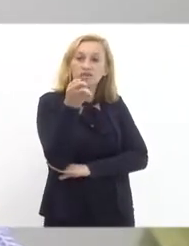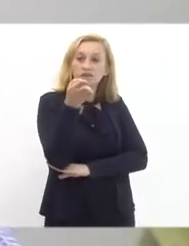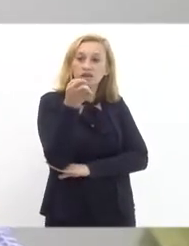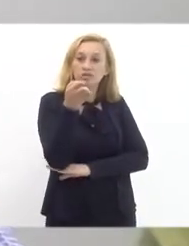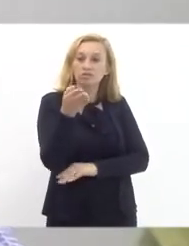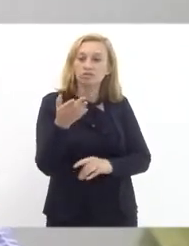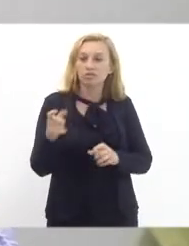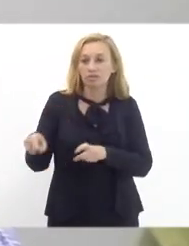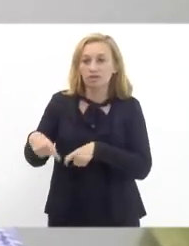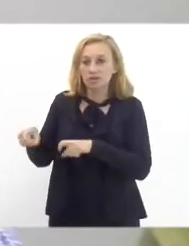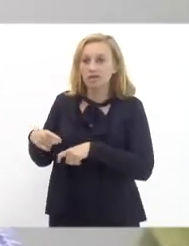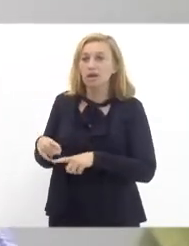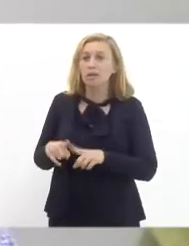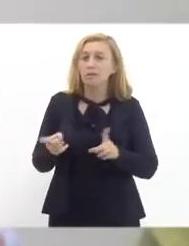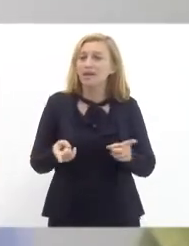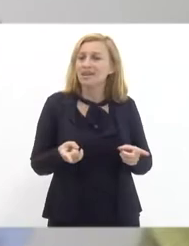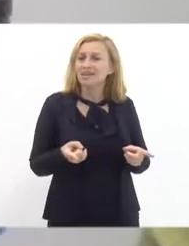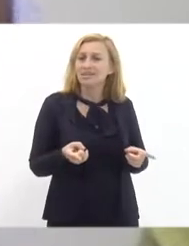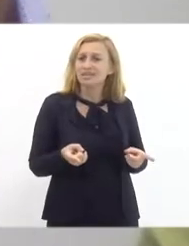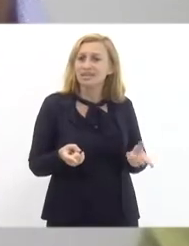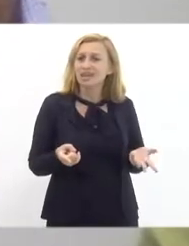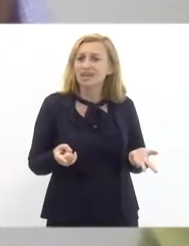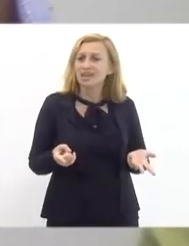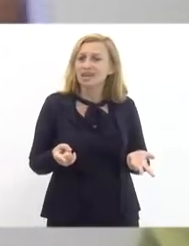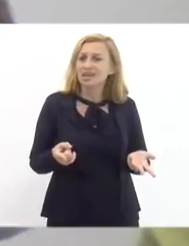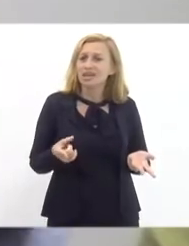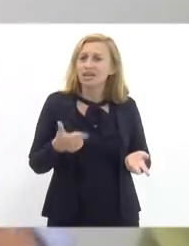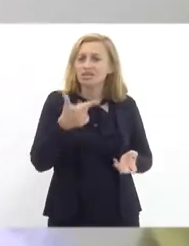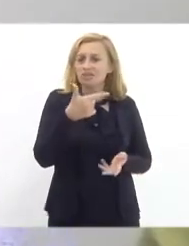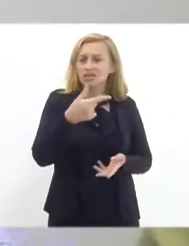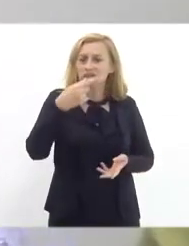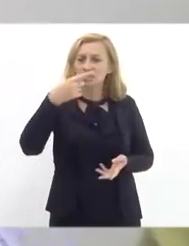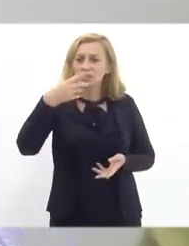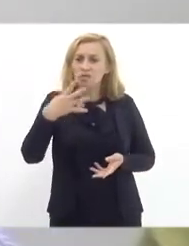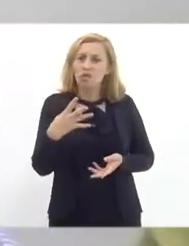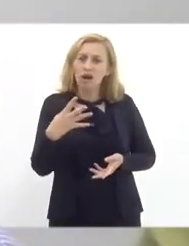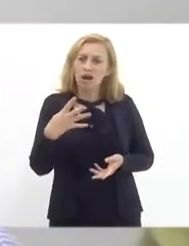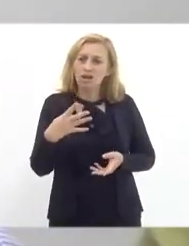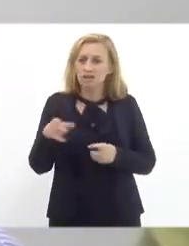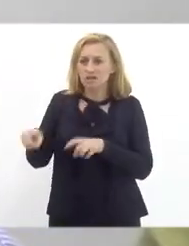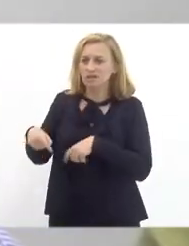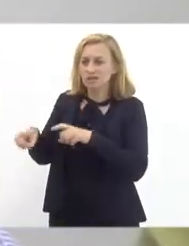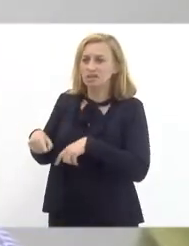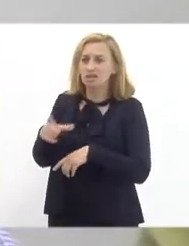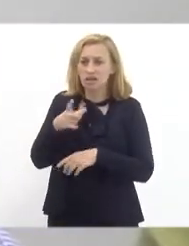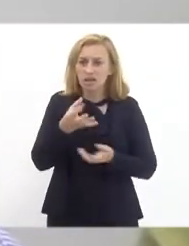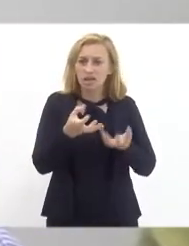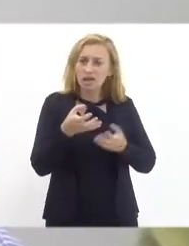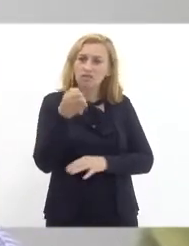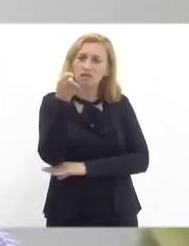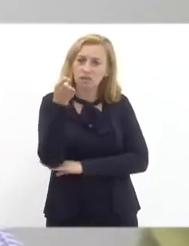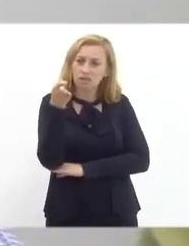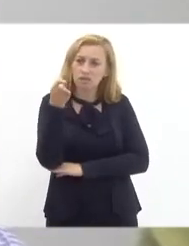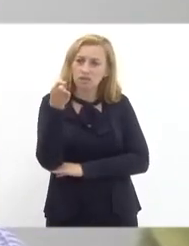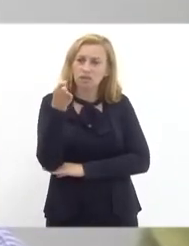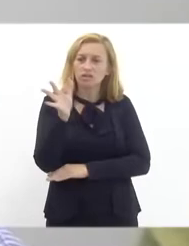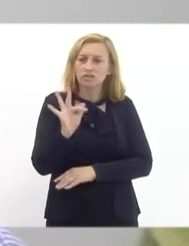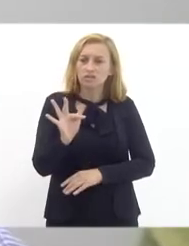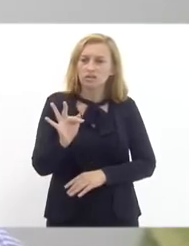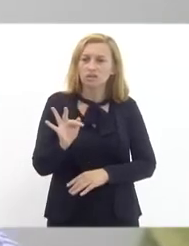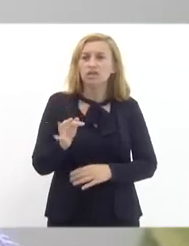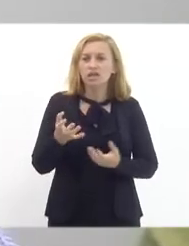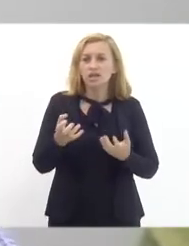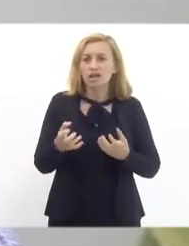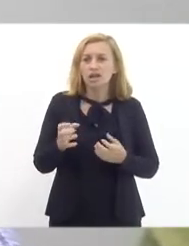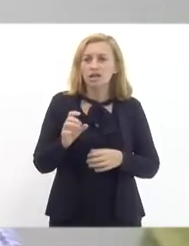ok. Mas o que é fazer? Não, porque eu tenho 20 quartos aqui na fazenda, eu quero fazer um hotel fazenda e quero botar um banheiro no cada